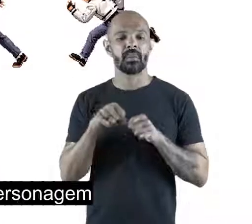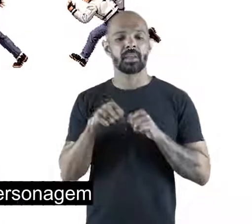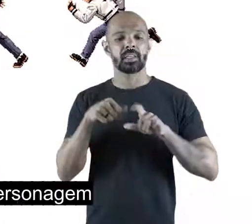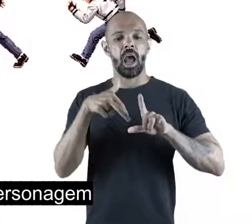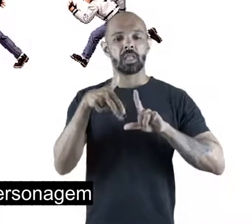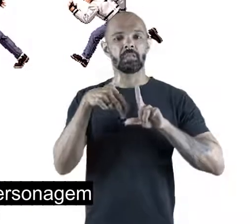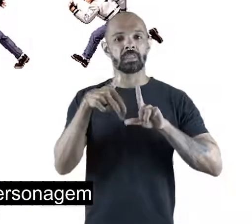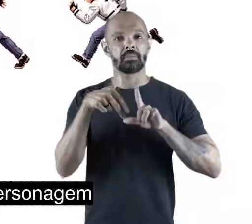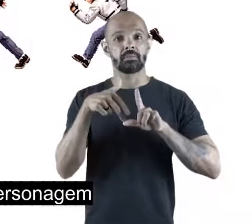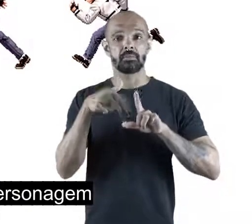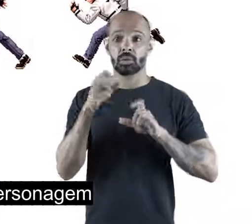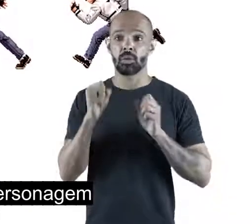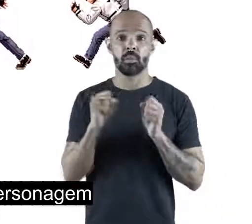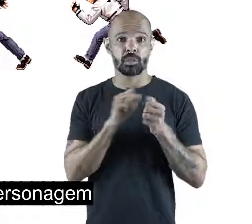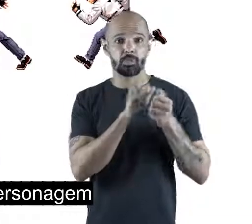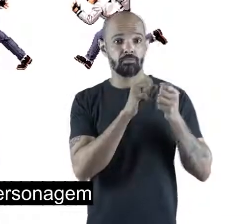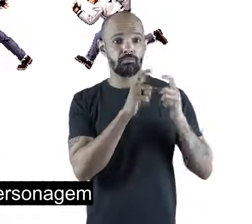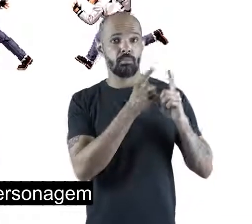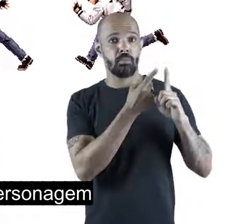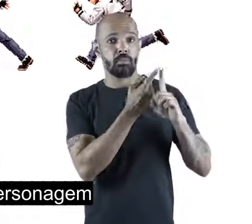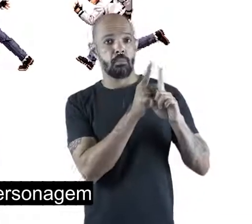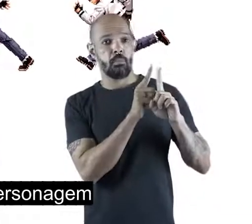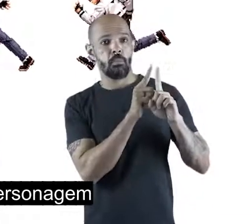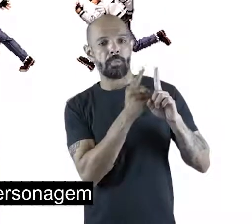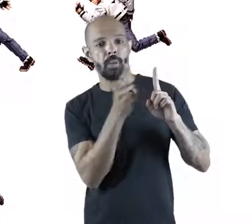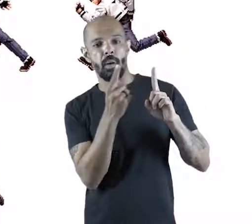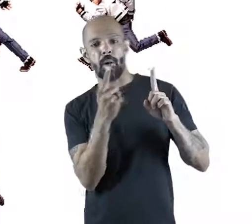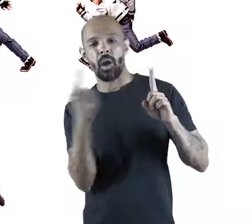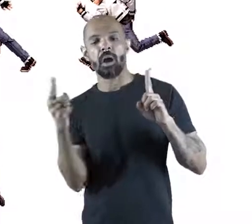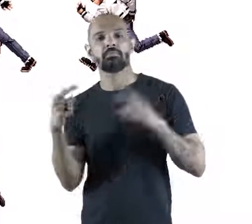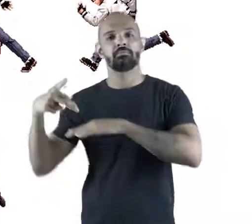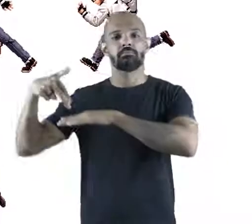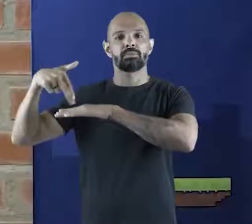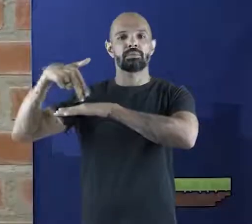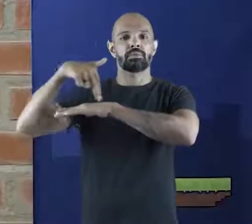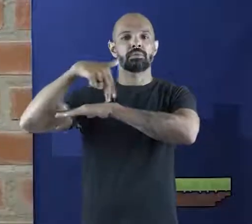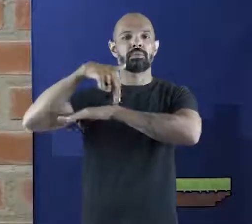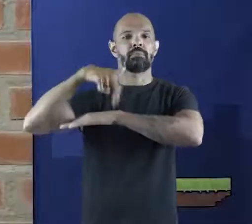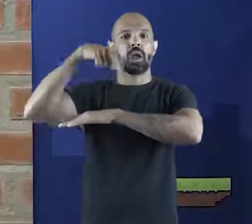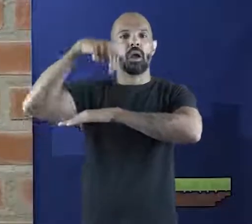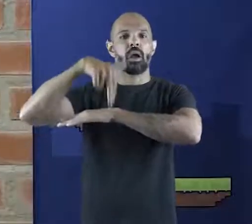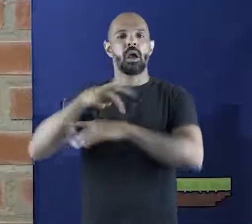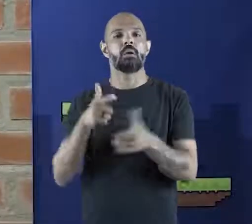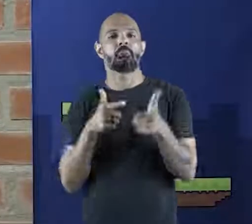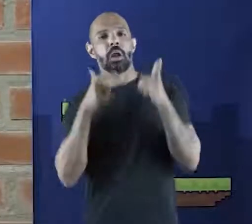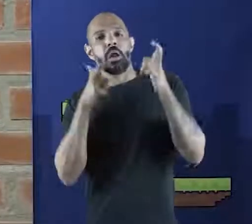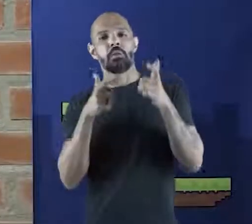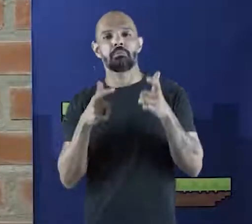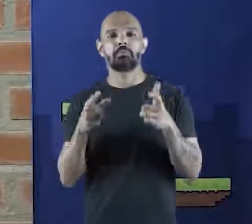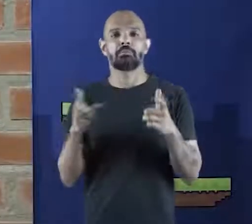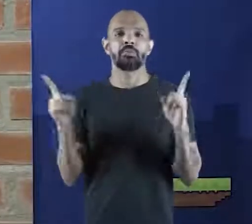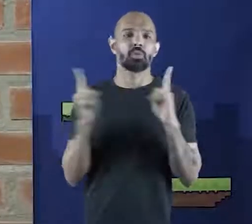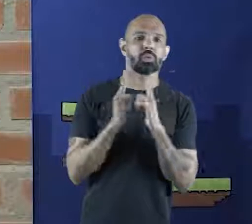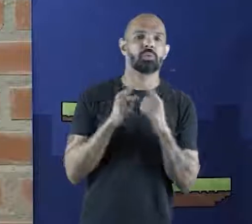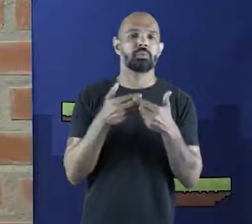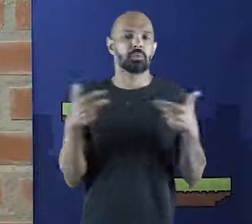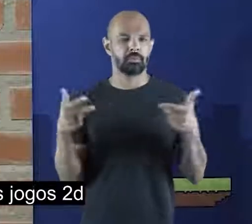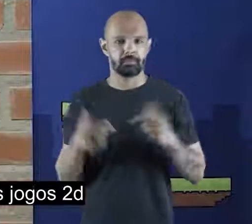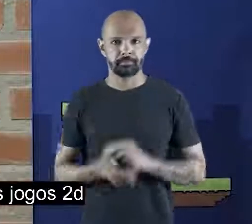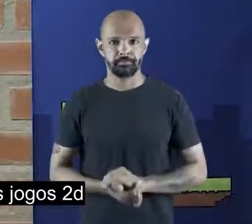Um conjunto de sprites, você pode fazer a animação do teu personagem andando na tela, pulando, atirando, tomando um dano e por aí